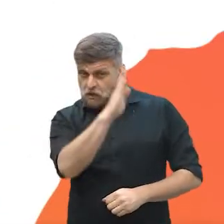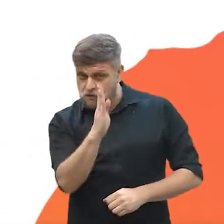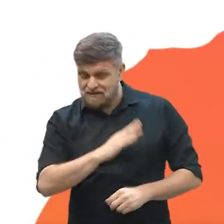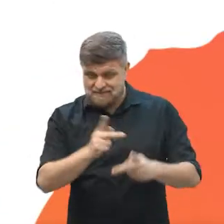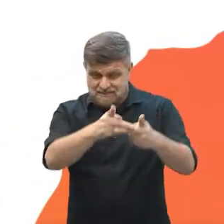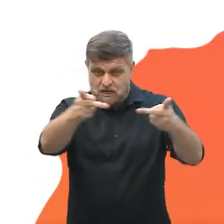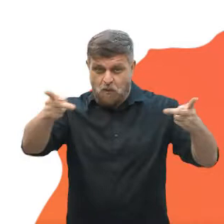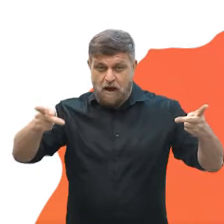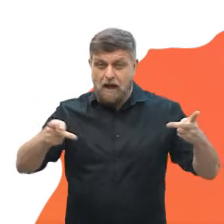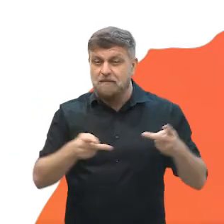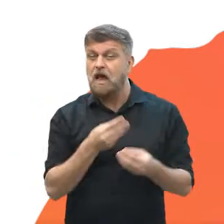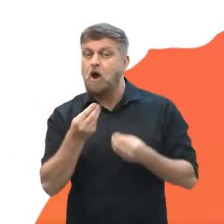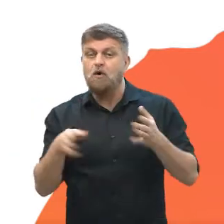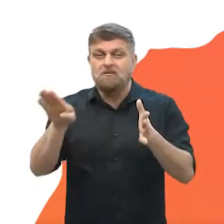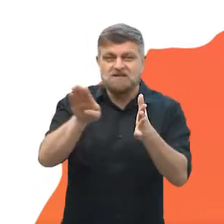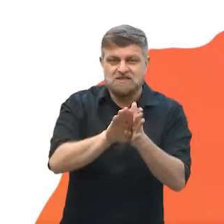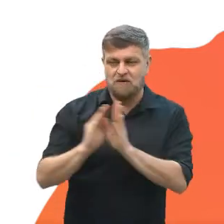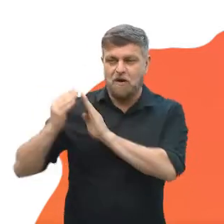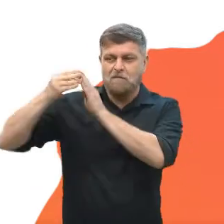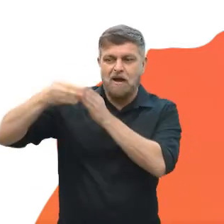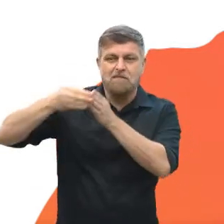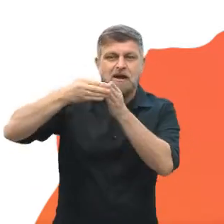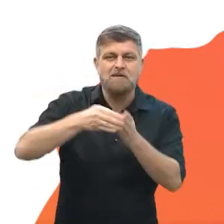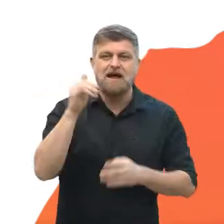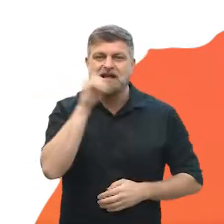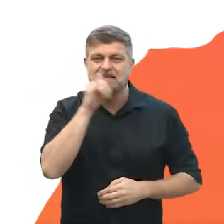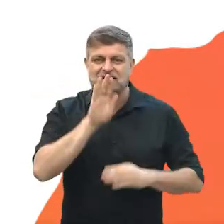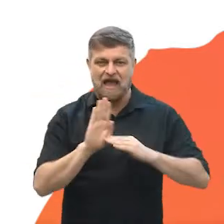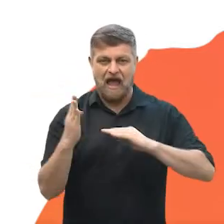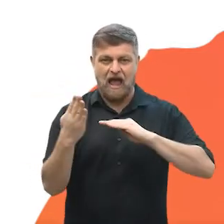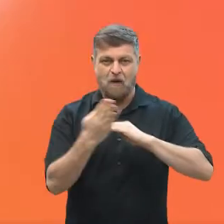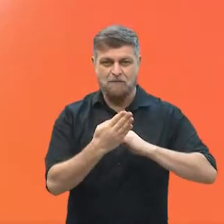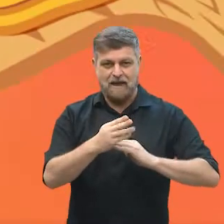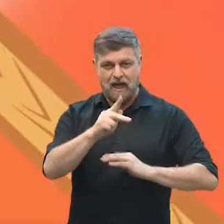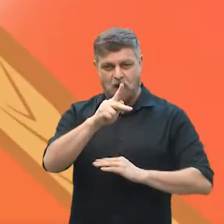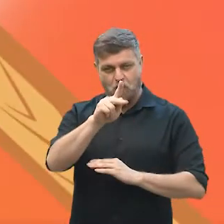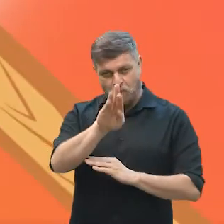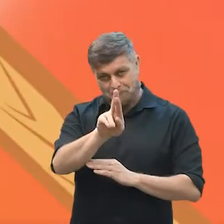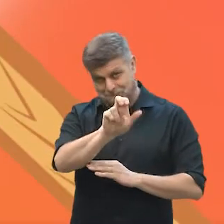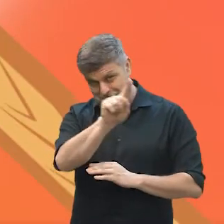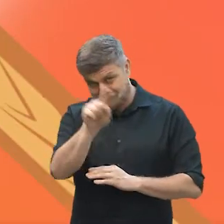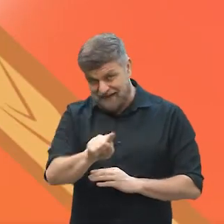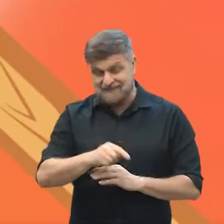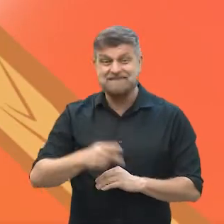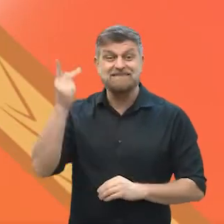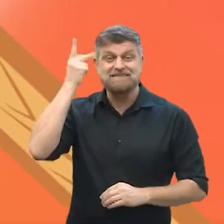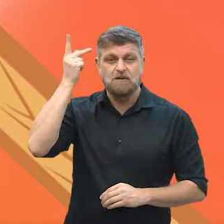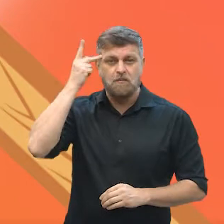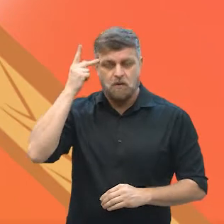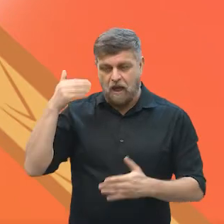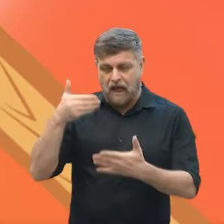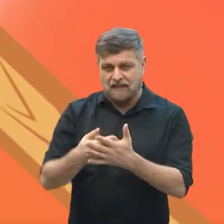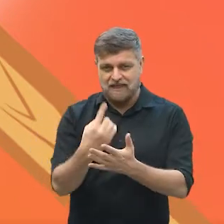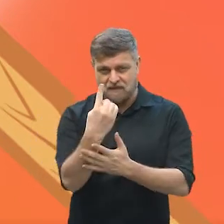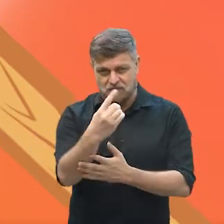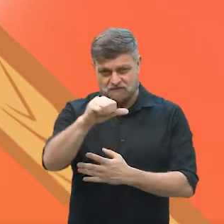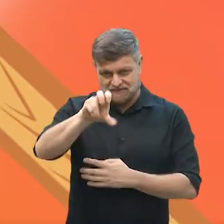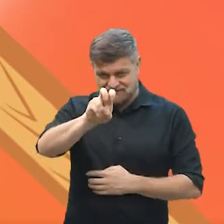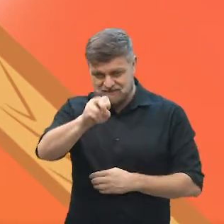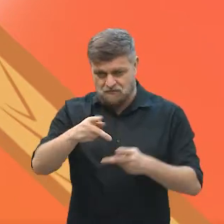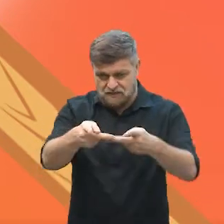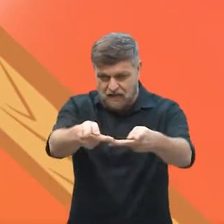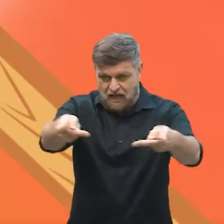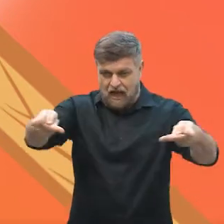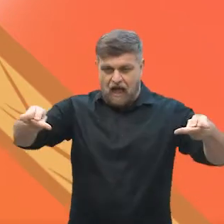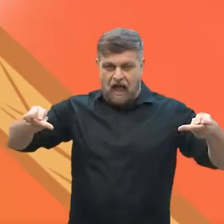Brasil através dos imigrantes italianos, no bairro paulista do Brás. Até 1950, este prato se